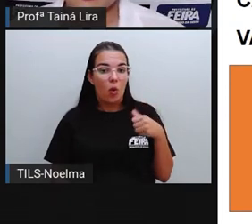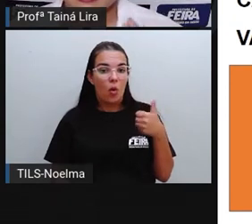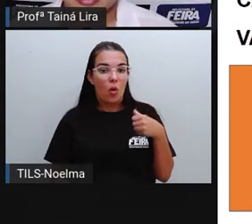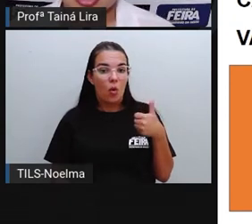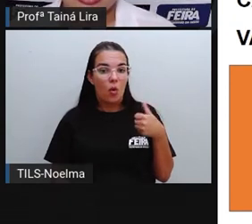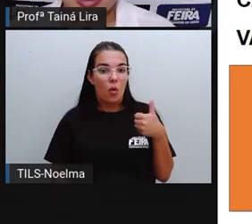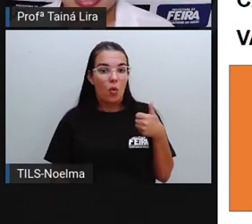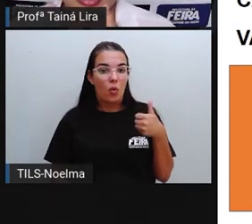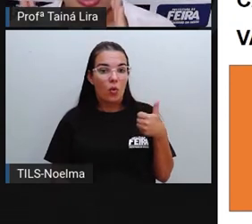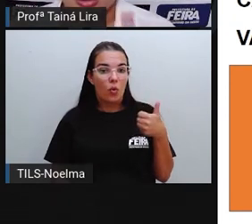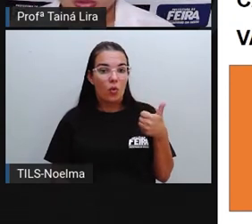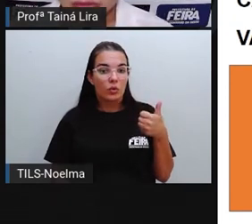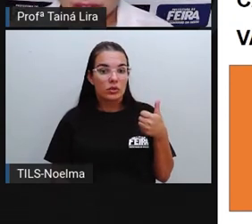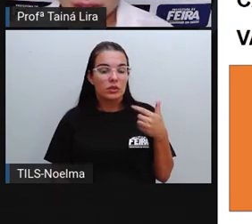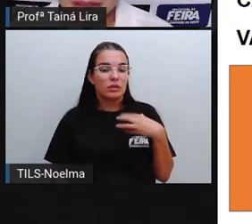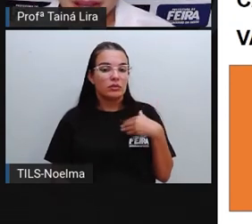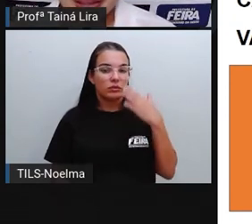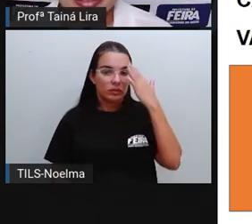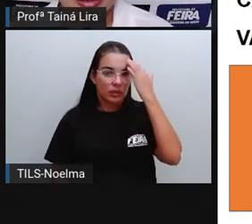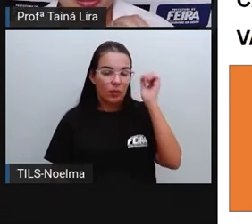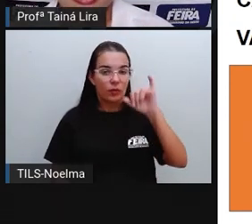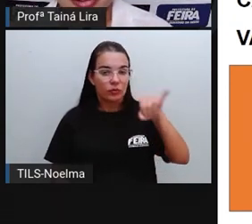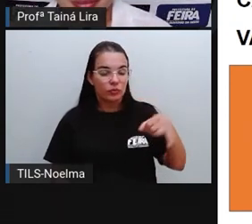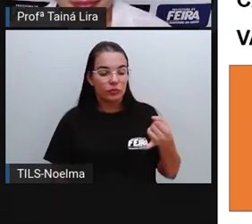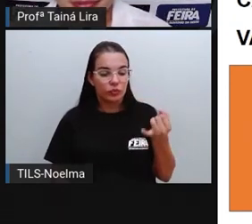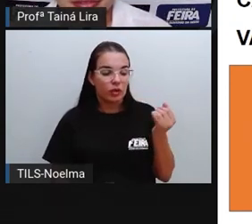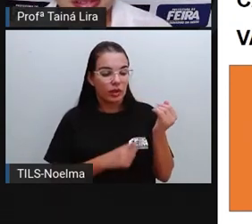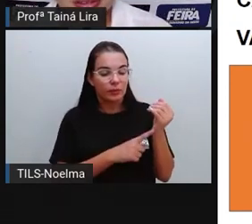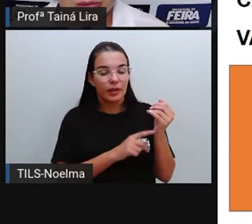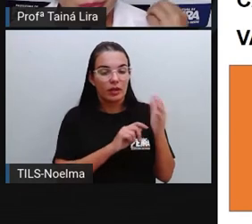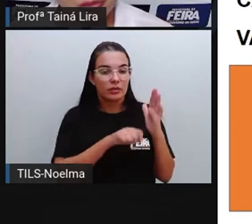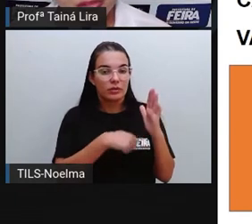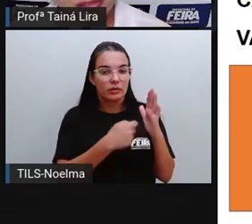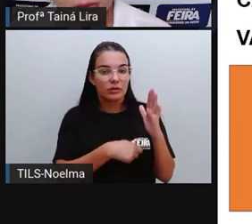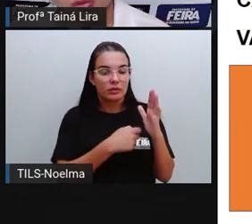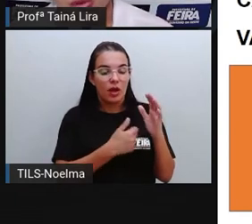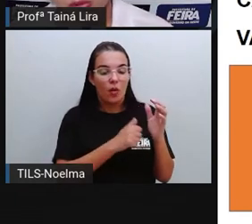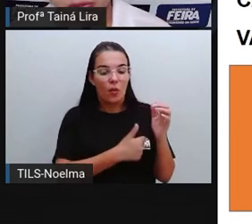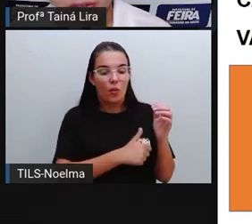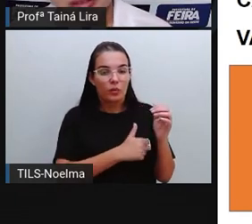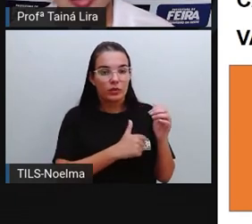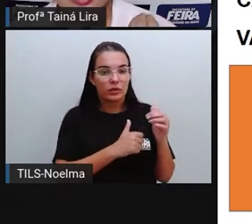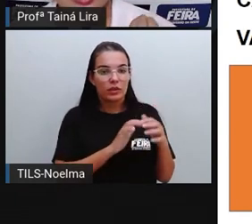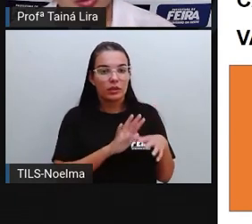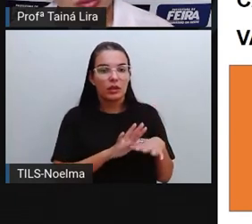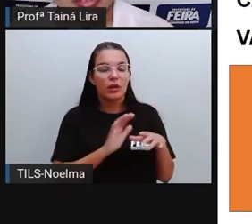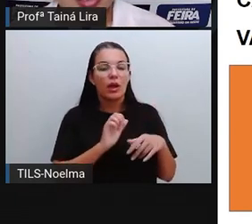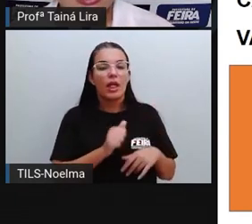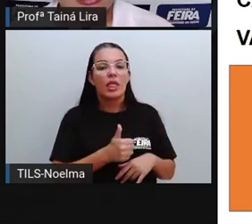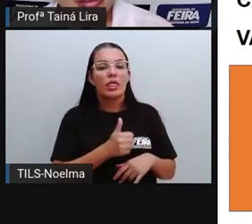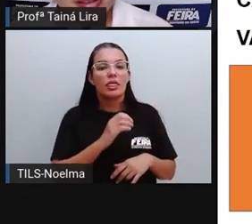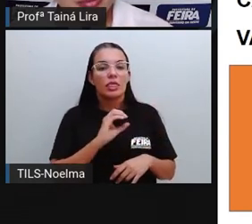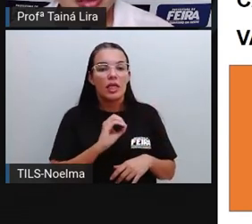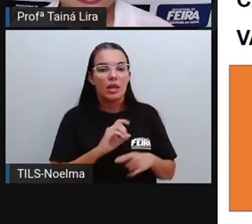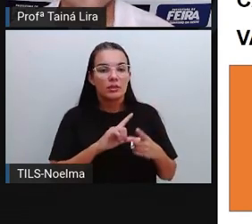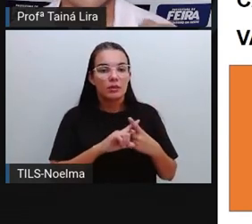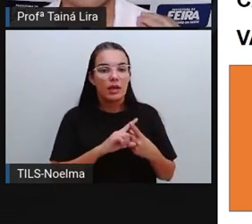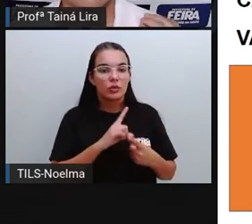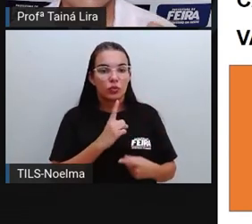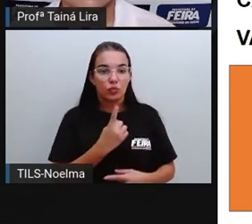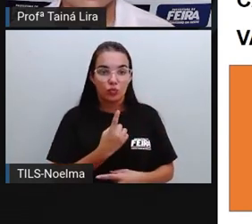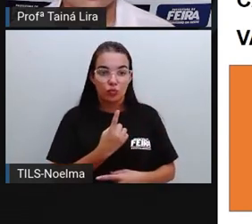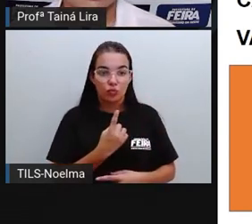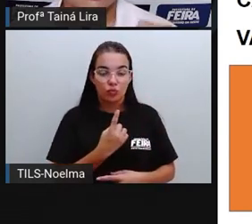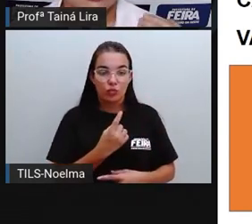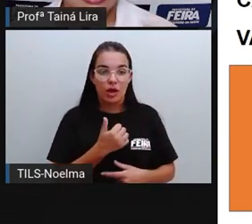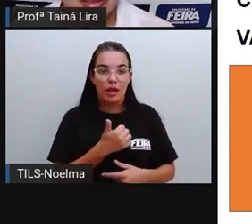O valete vale 11, tá? Então, como foi que a Pró fez essa composição? 11. 11 é igual a 10 mais 1. Então, a